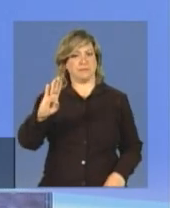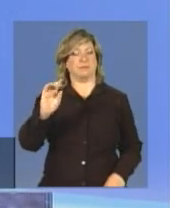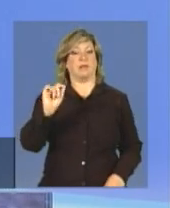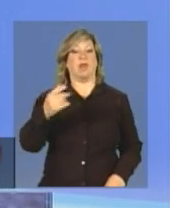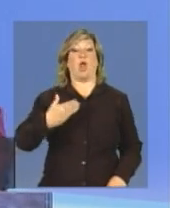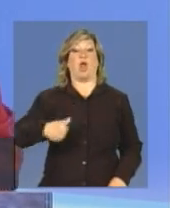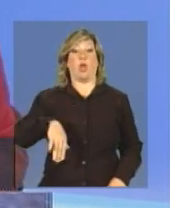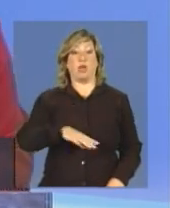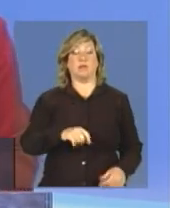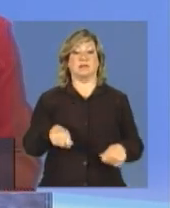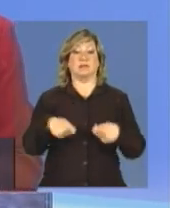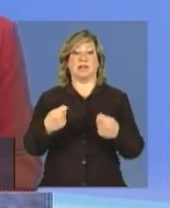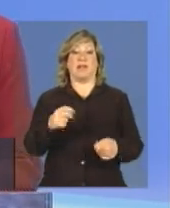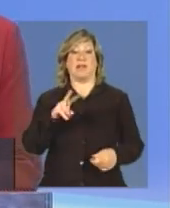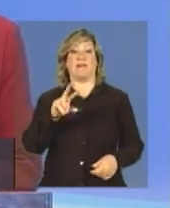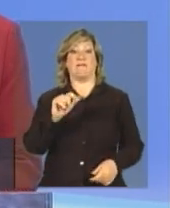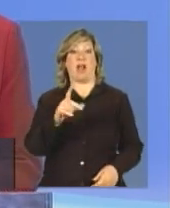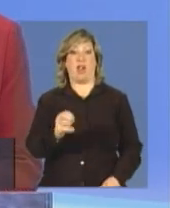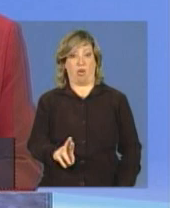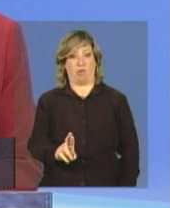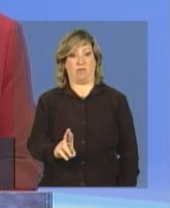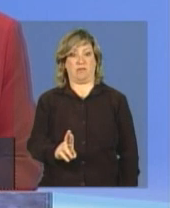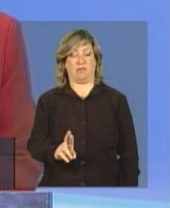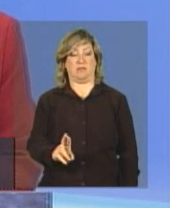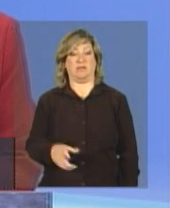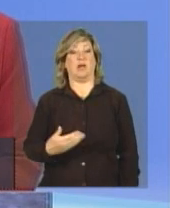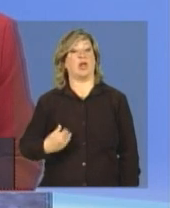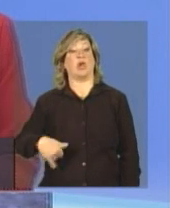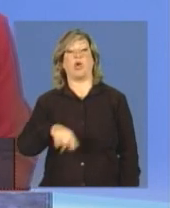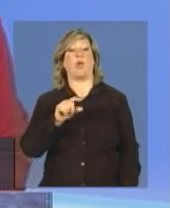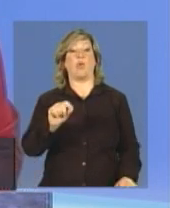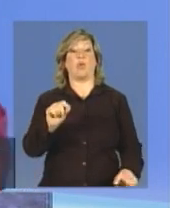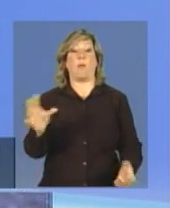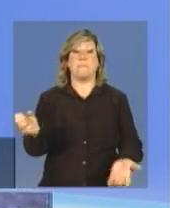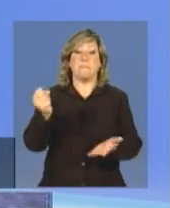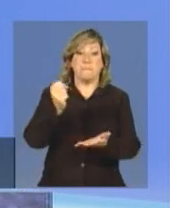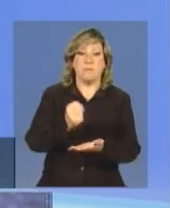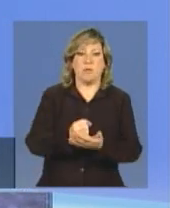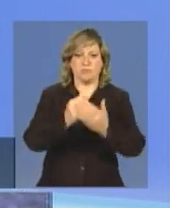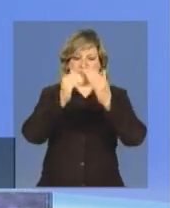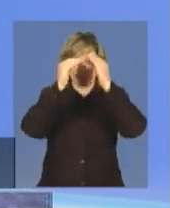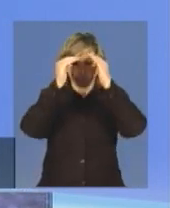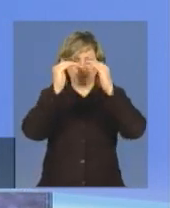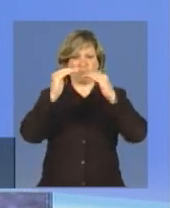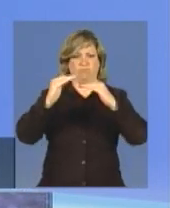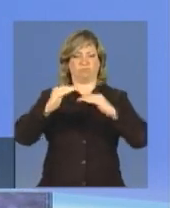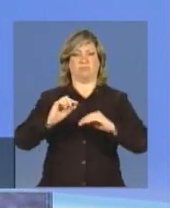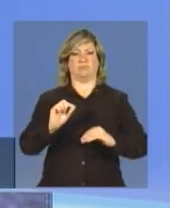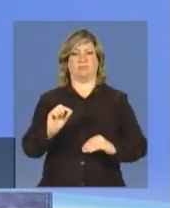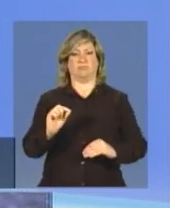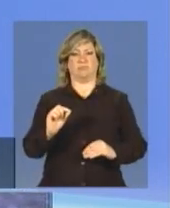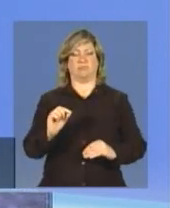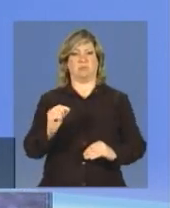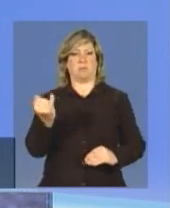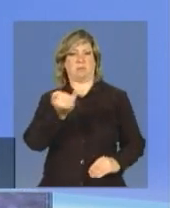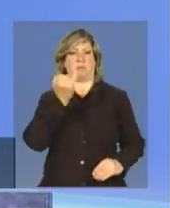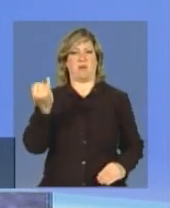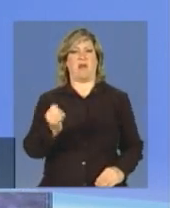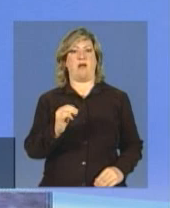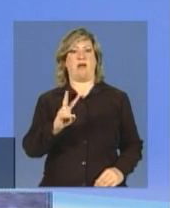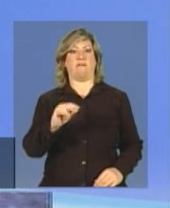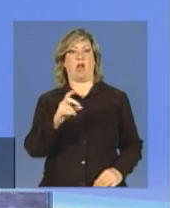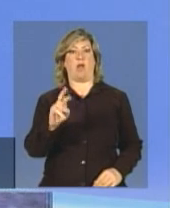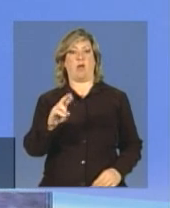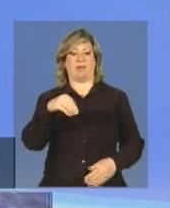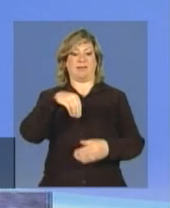nós valorizemos, que nós coloquemos num nível de reconhecimento